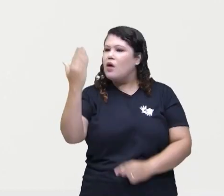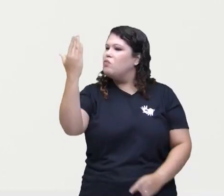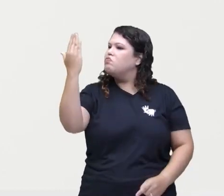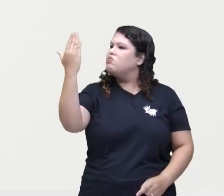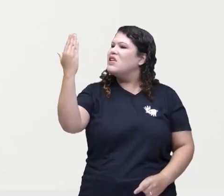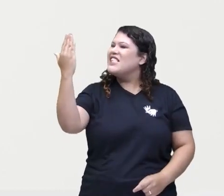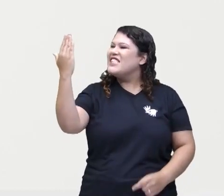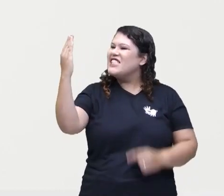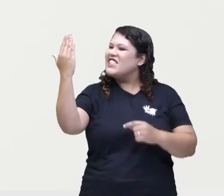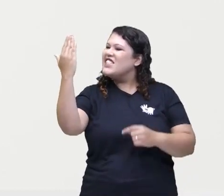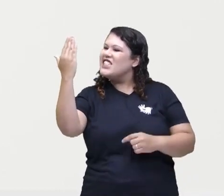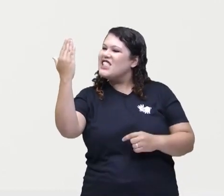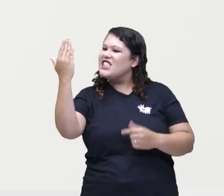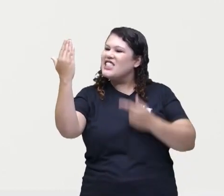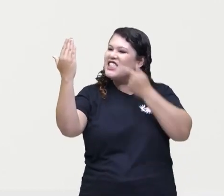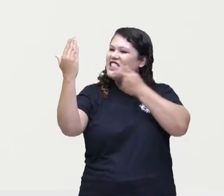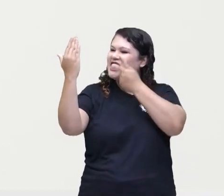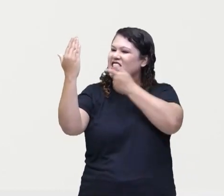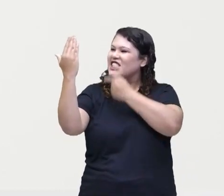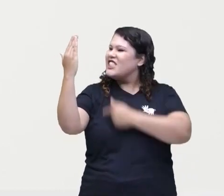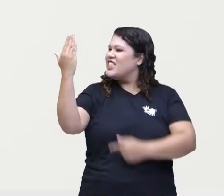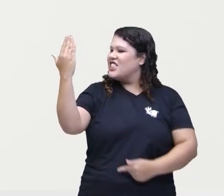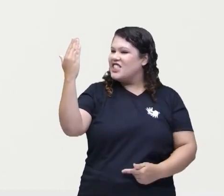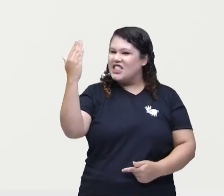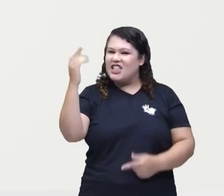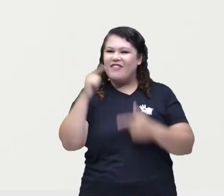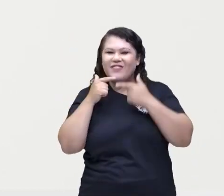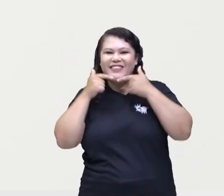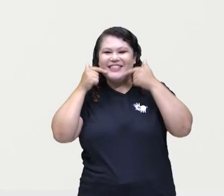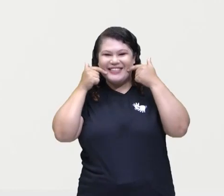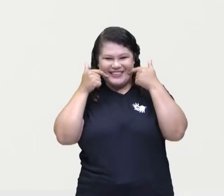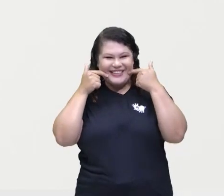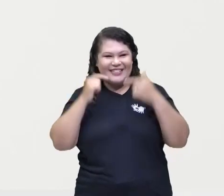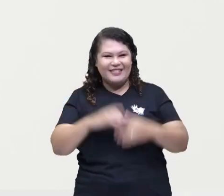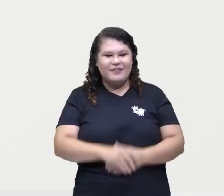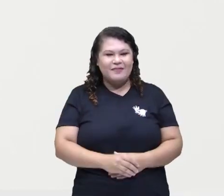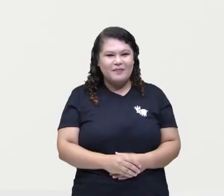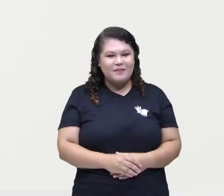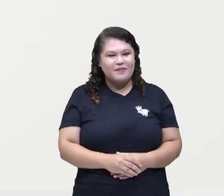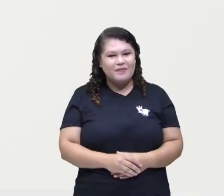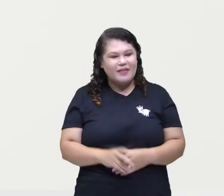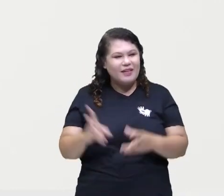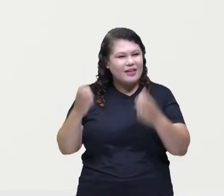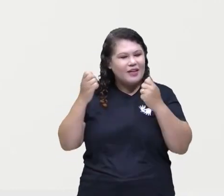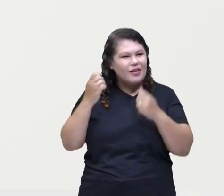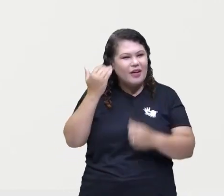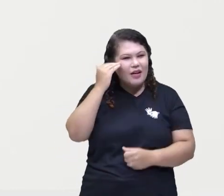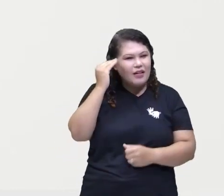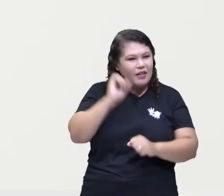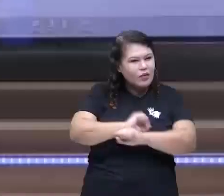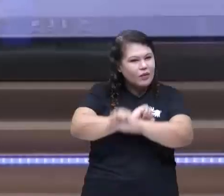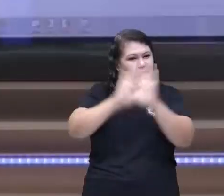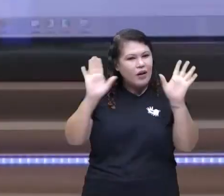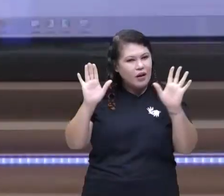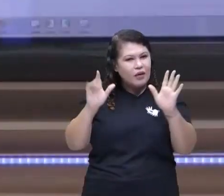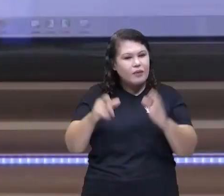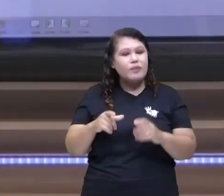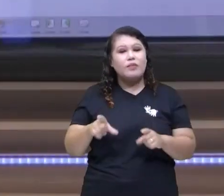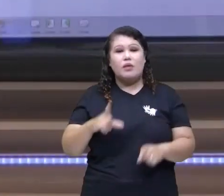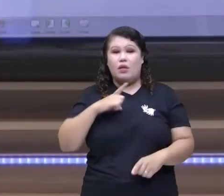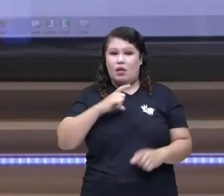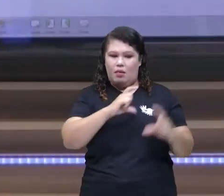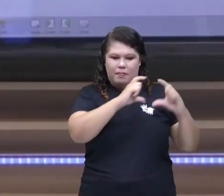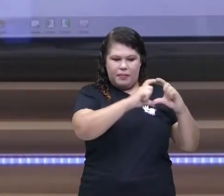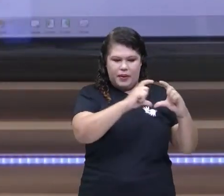dela está bem branquinho. Olha só, ela rindo para o espelho. Conseguiram compreender? Antes, ela